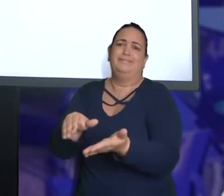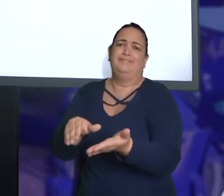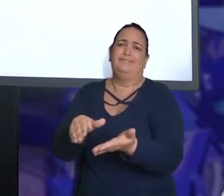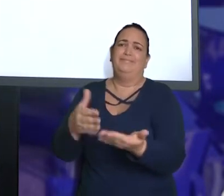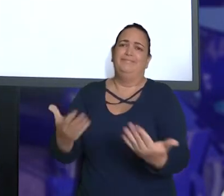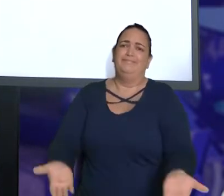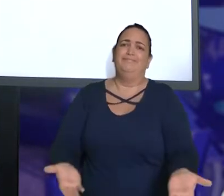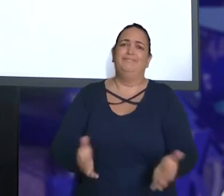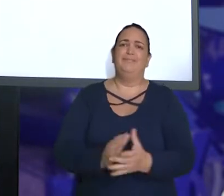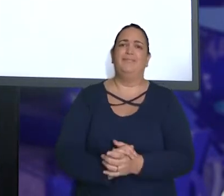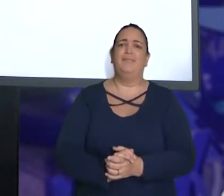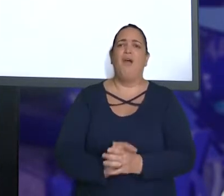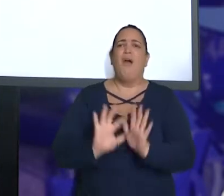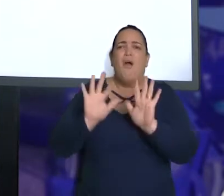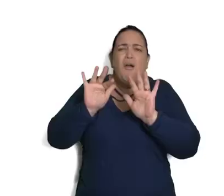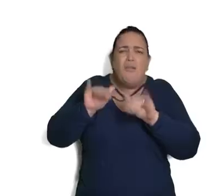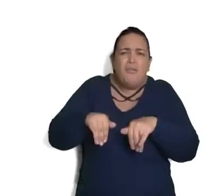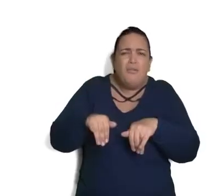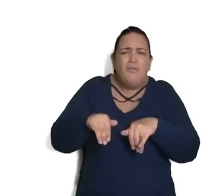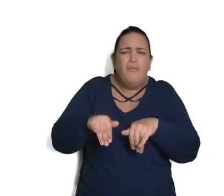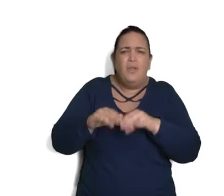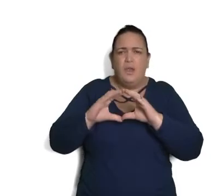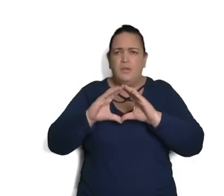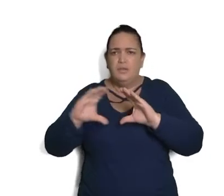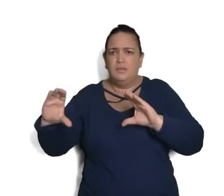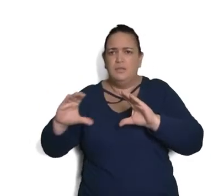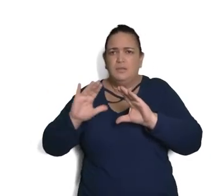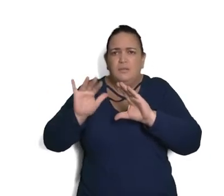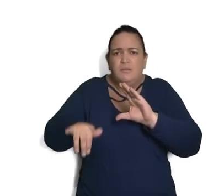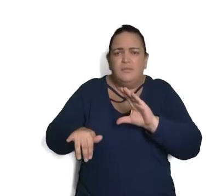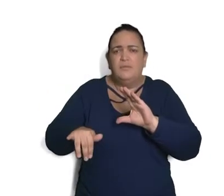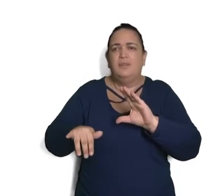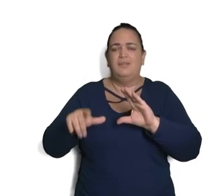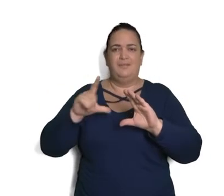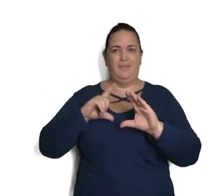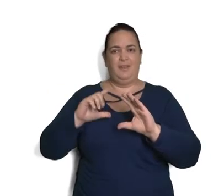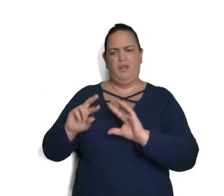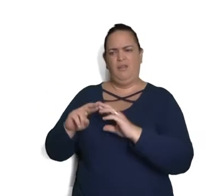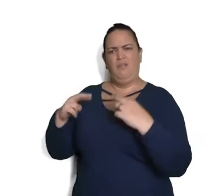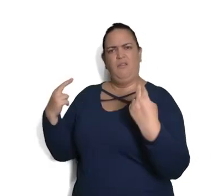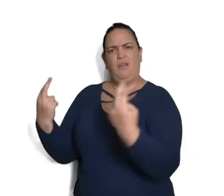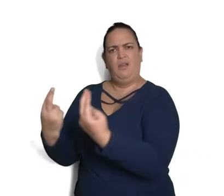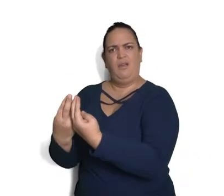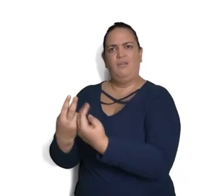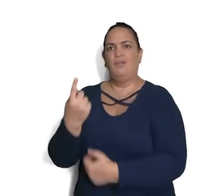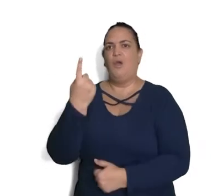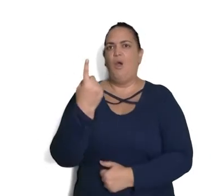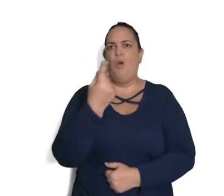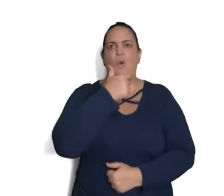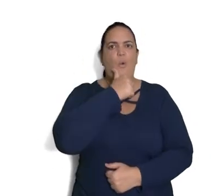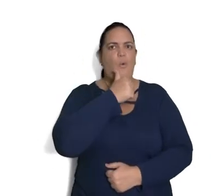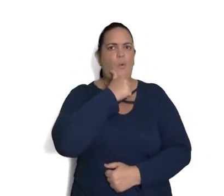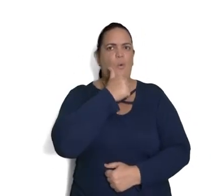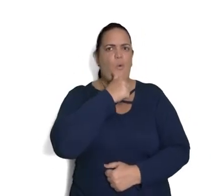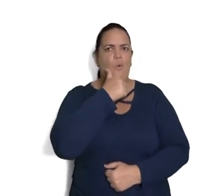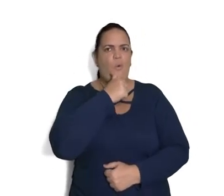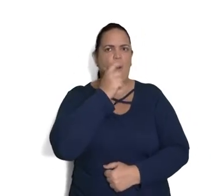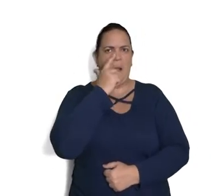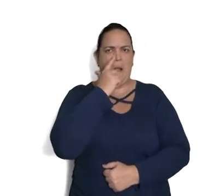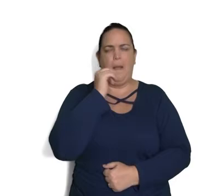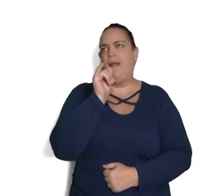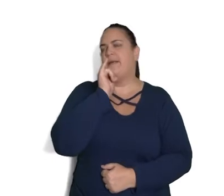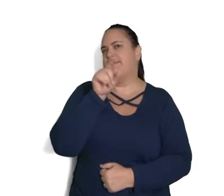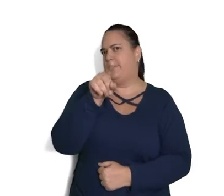mesmo parágrafo, ele vai dizer o seguinte, numa reunião, uma das funcionárias dele vai perguntar, beleza, você